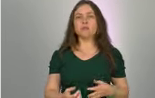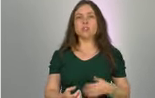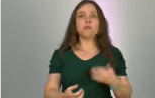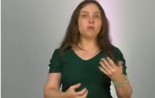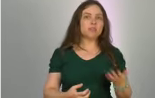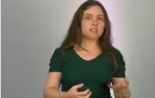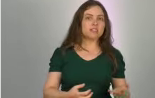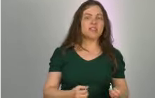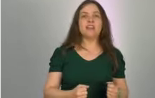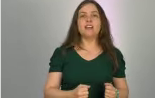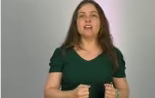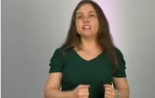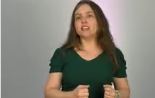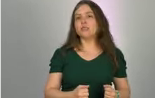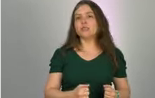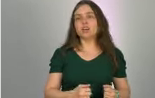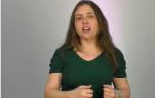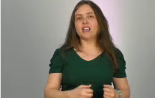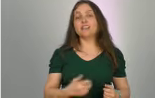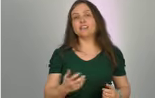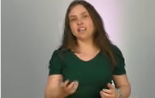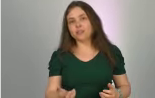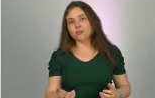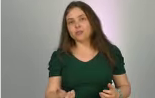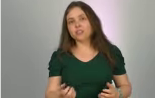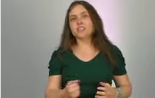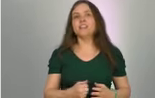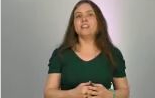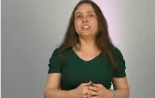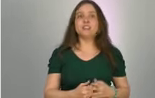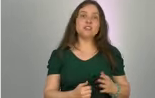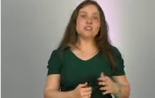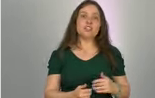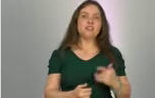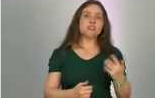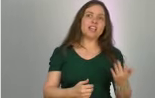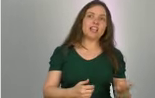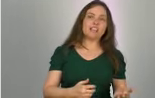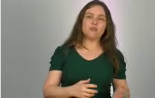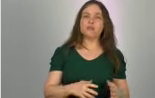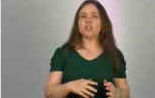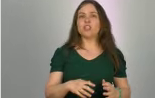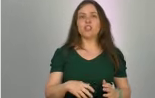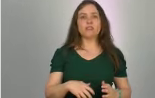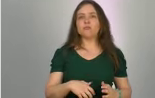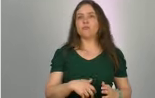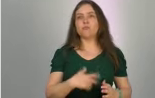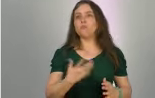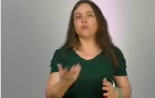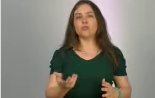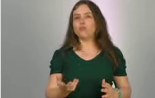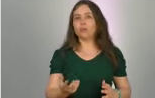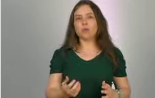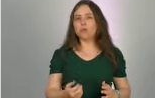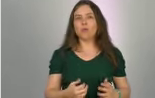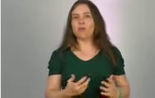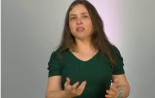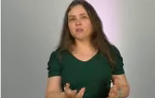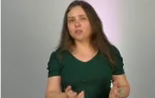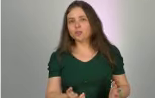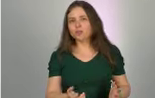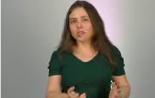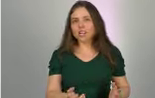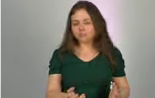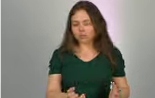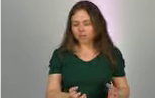permite que nós tenhamos e-books acesso à internet que antes era discada hoje é um outro